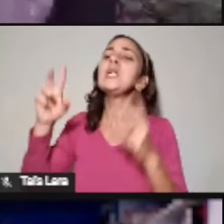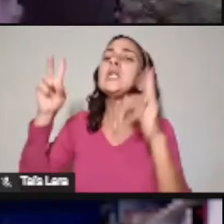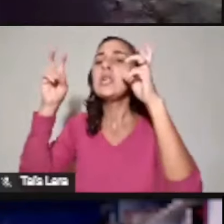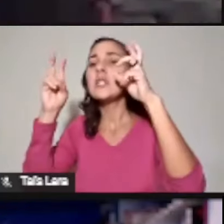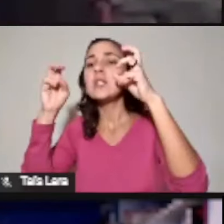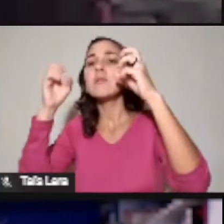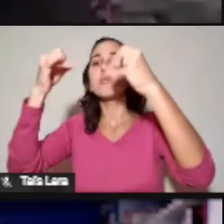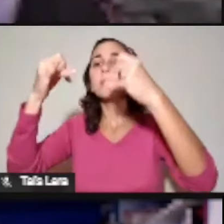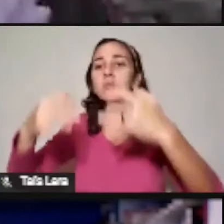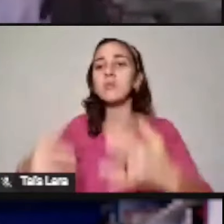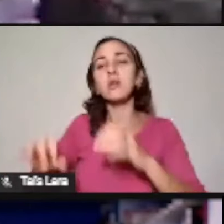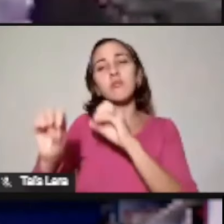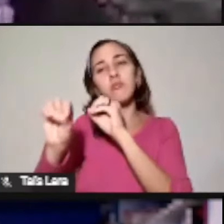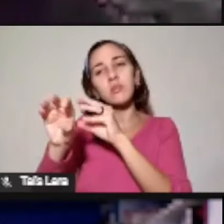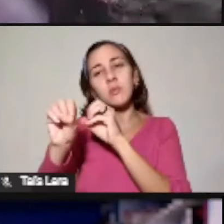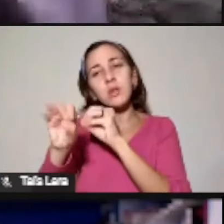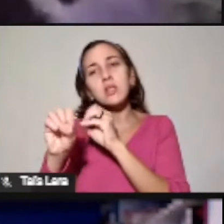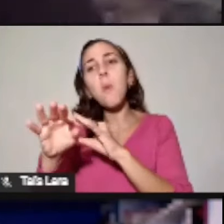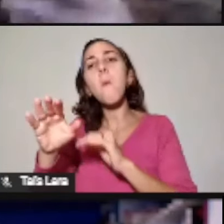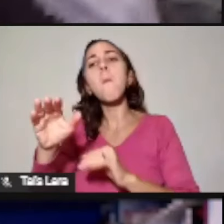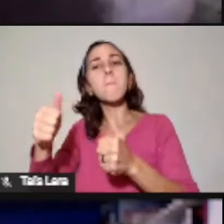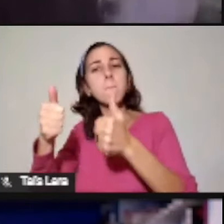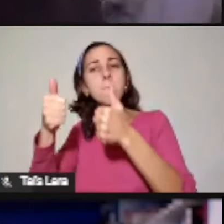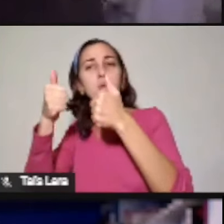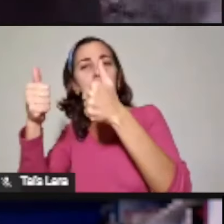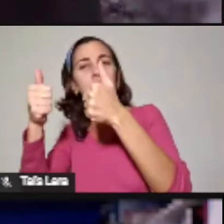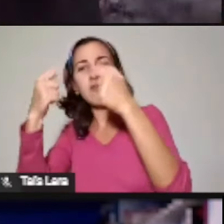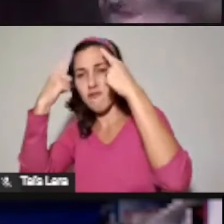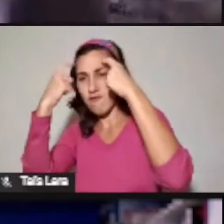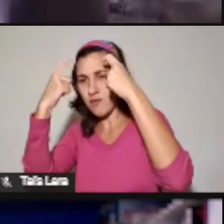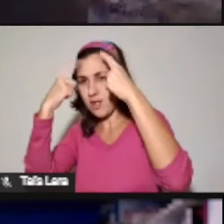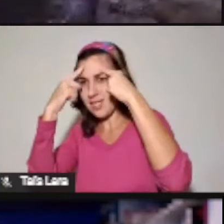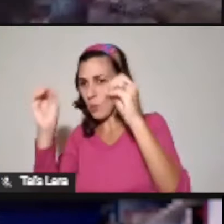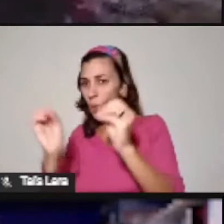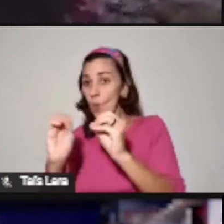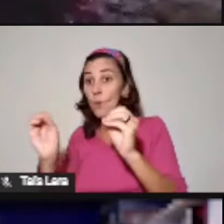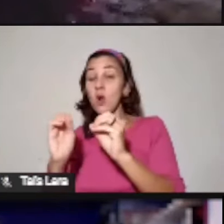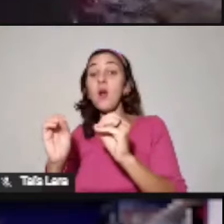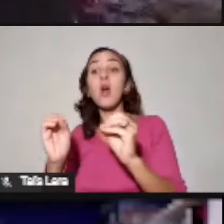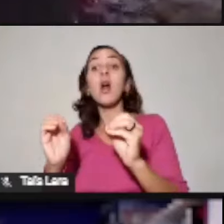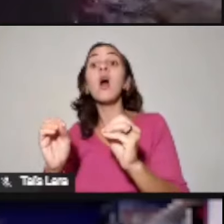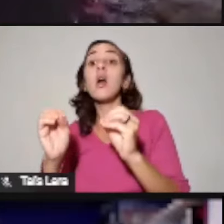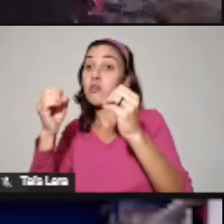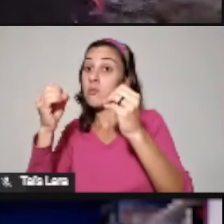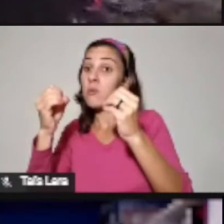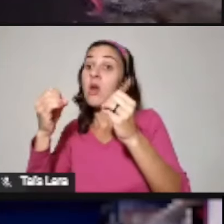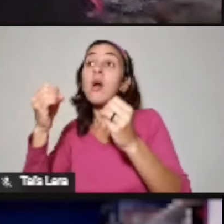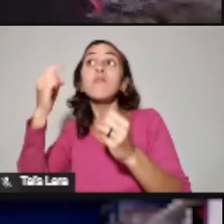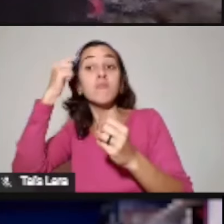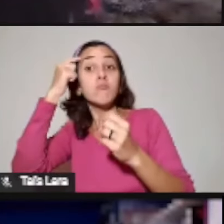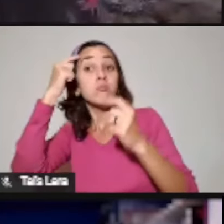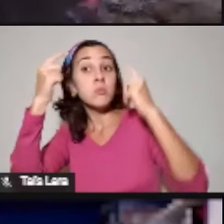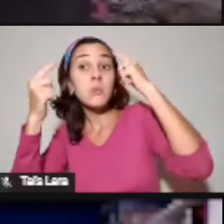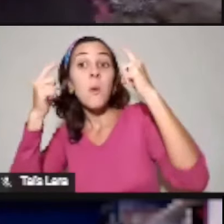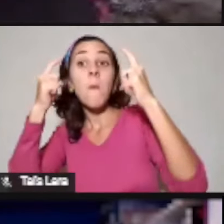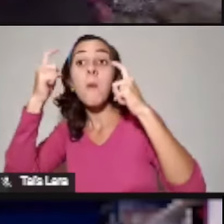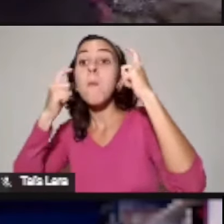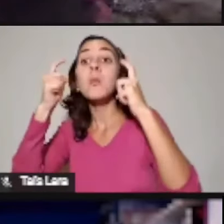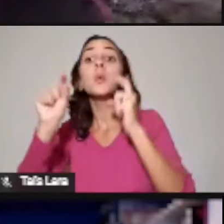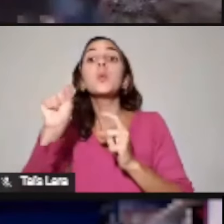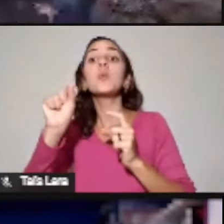positiva, uma educação não violenta, a gente está propondo isso pensando nos direitos das crianças e adolescentes de